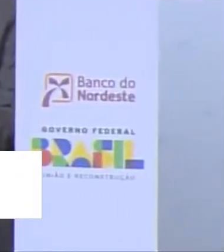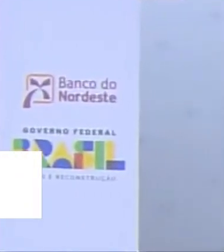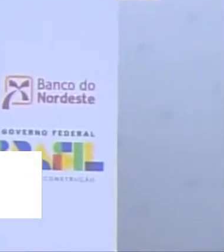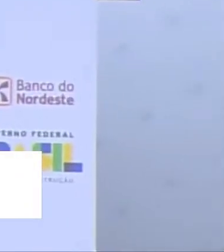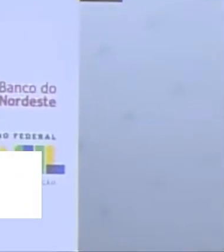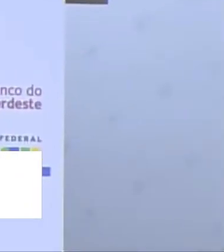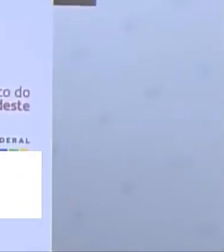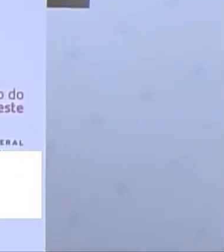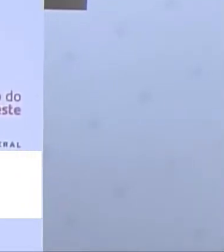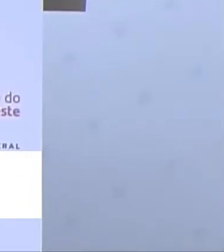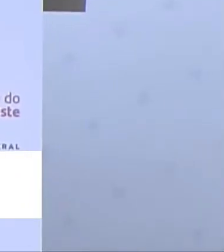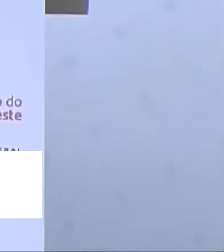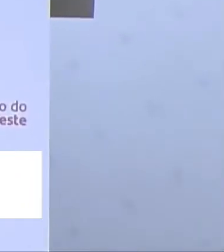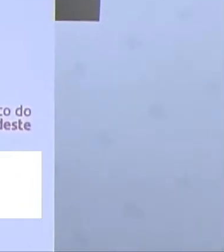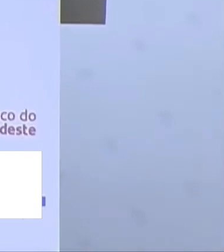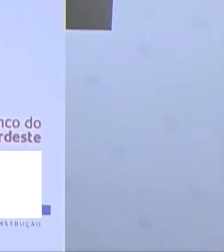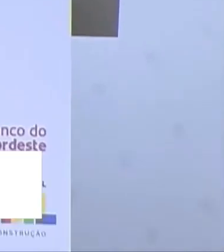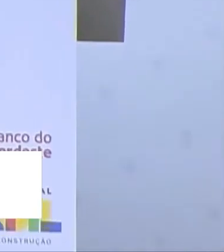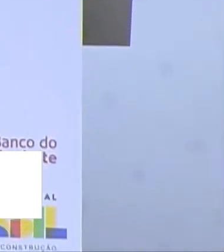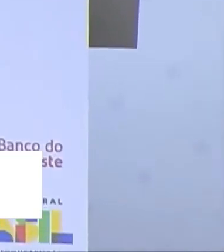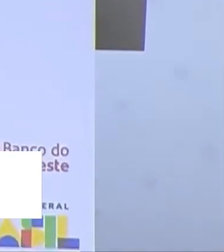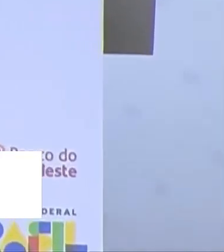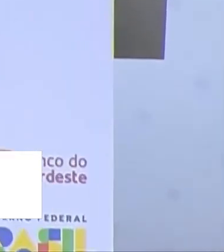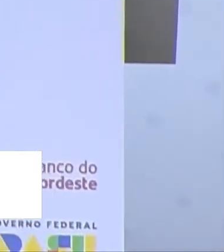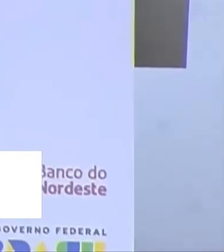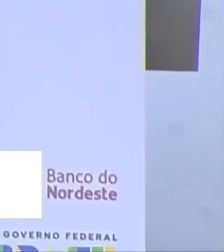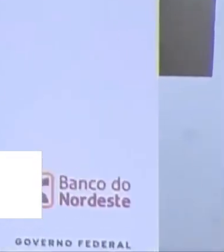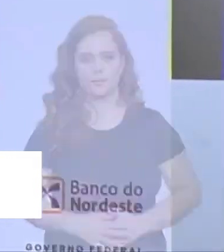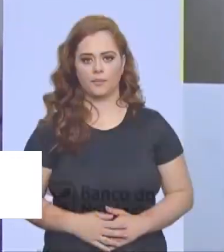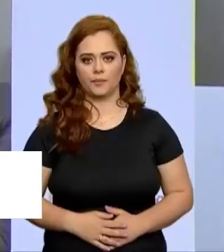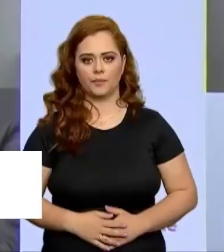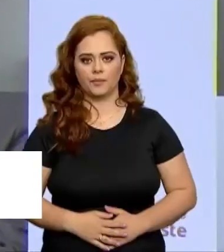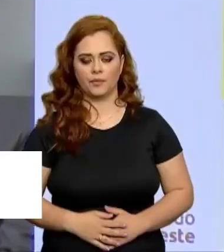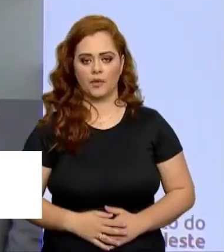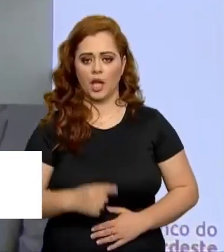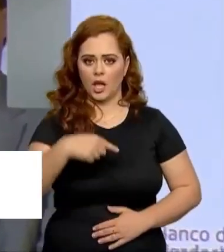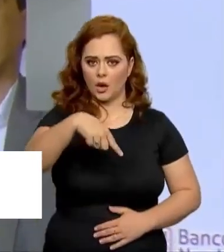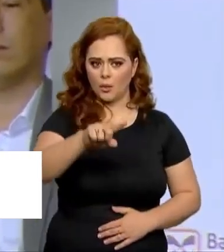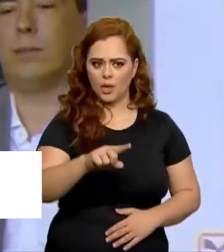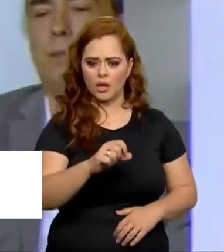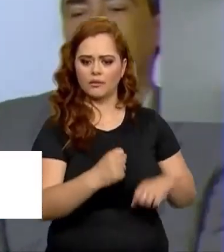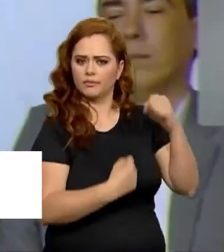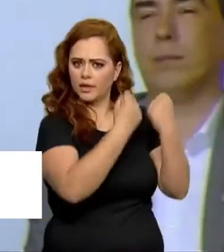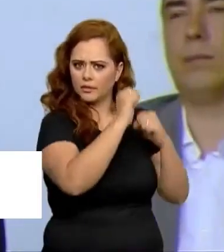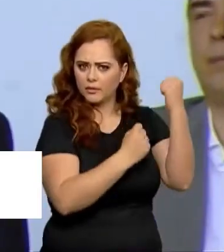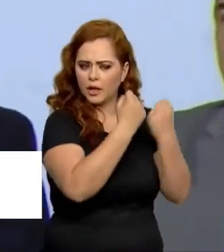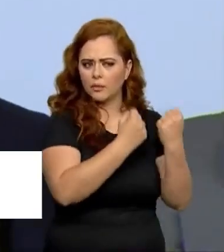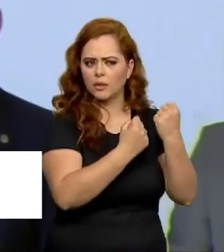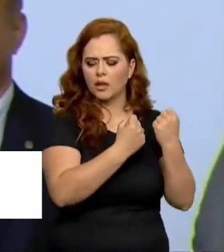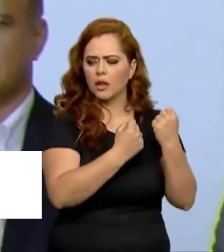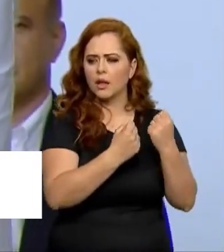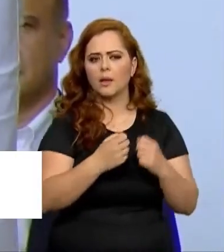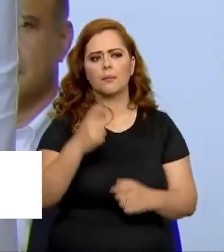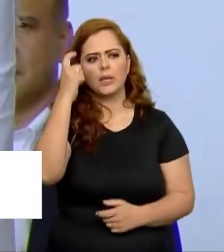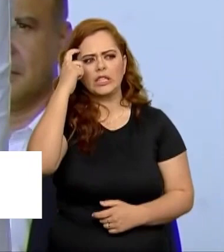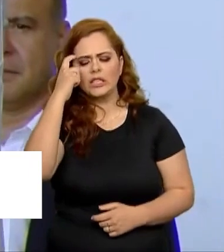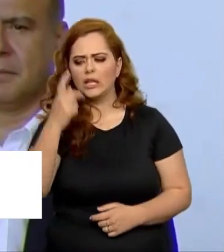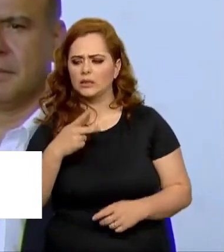levantava e ia na porta de fábrica, ouvia a peãozada falar comigo. Aí é bom até quando eles